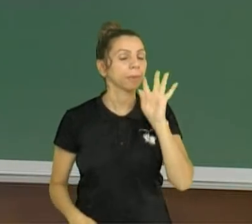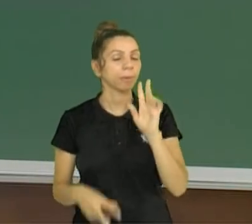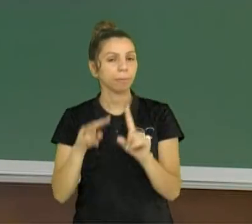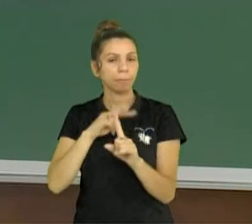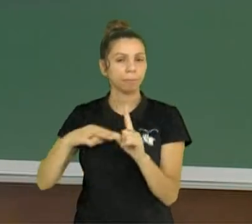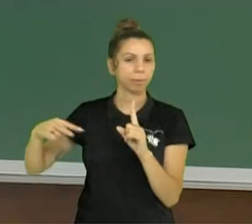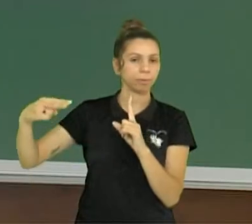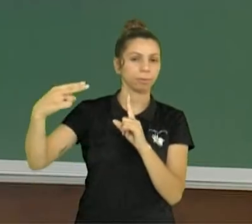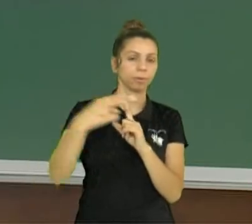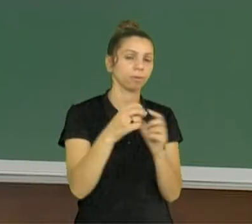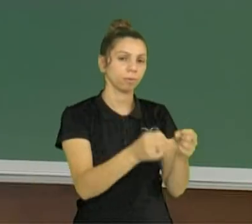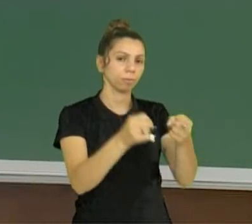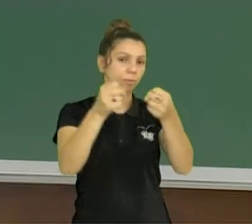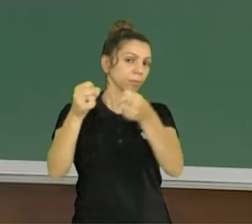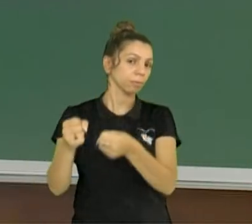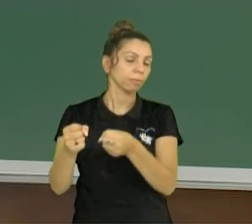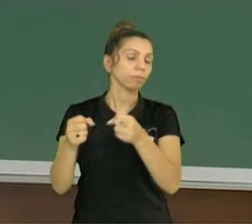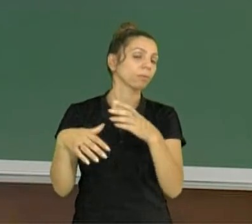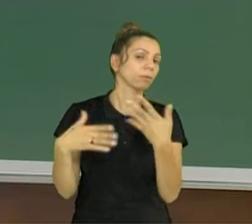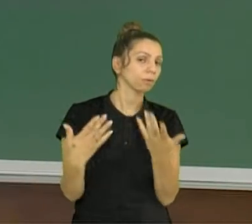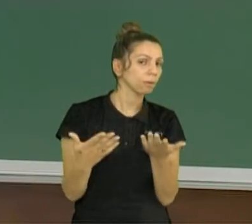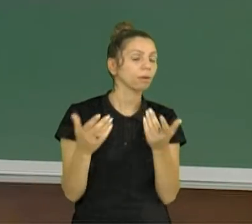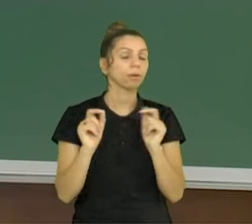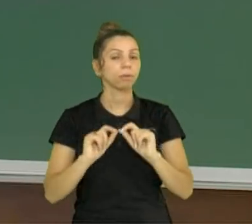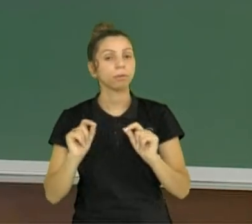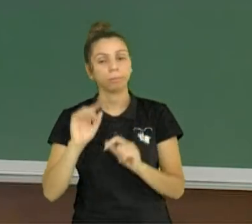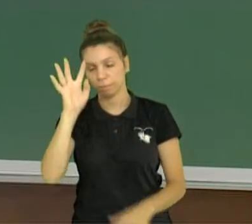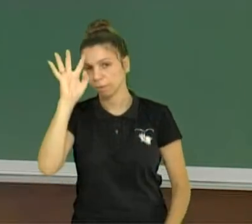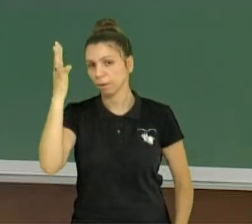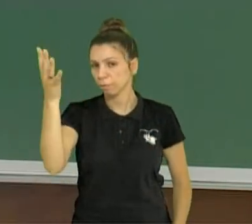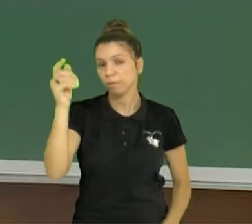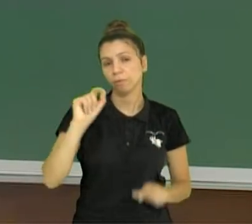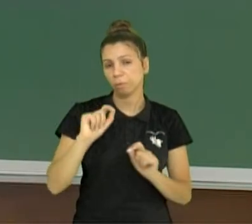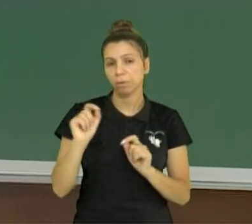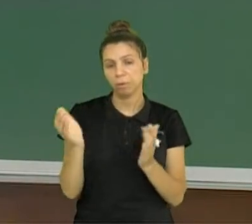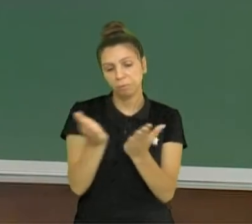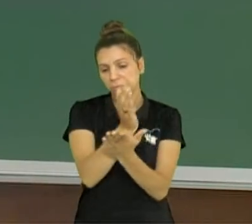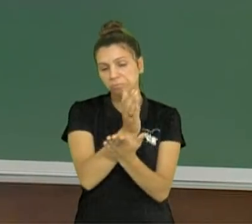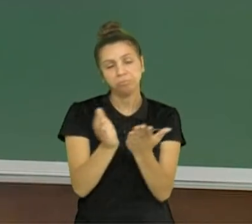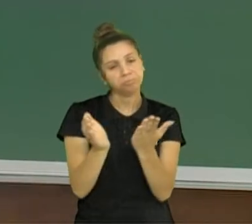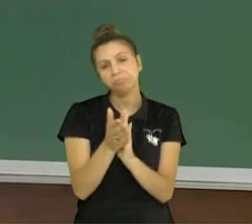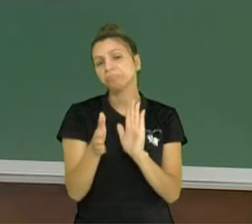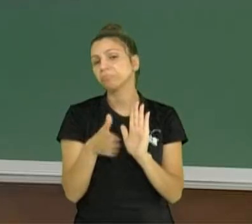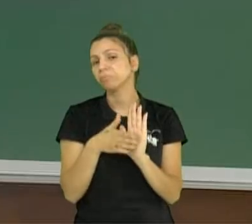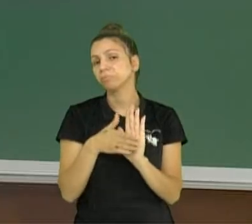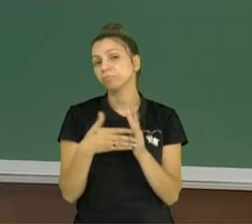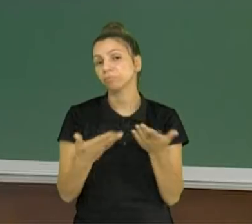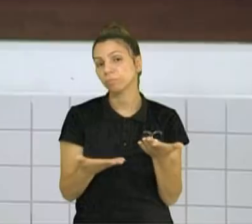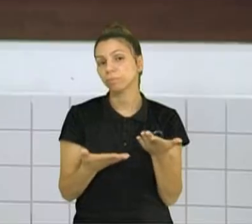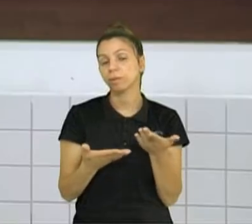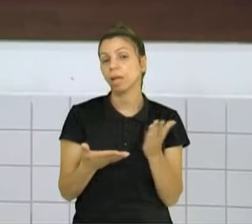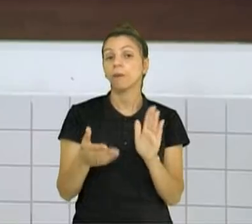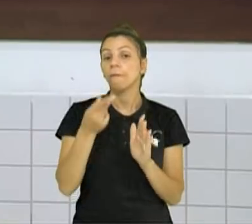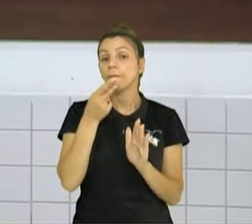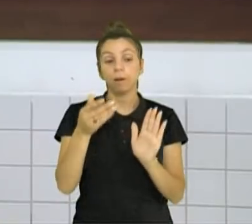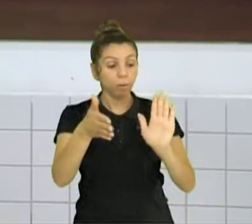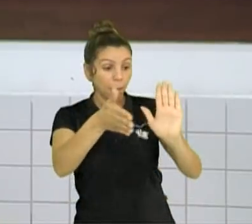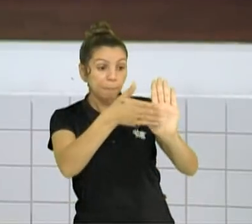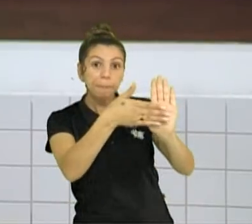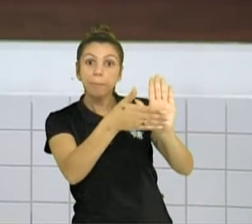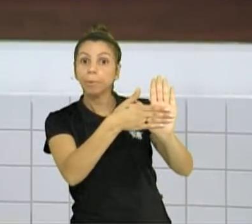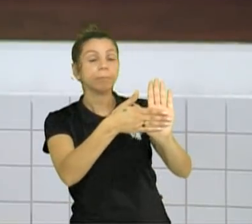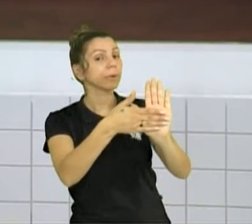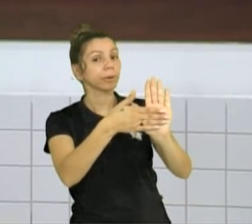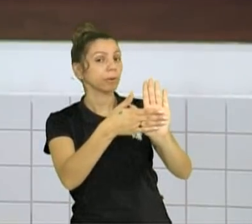visão sobre o poder. O Montesquieu falou o seguinte, olha, para resolver, vamos dividir. Qual que é a proposta? Ele não deu a proposta, e é isso que eu gostaria